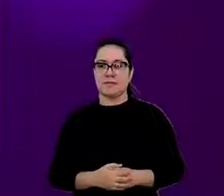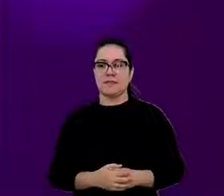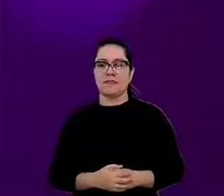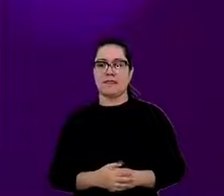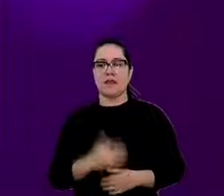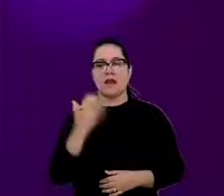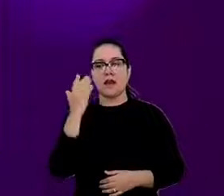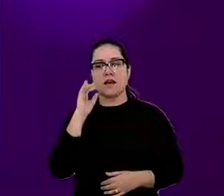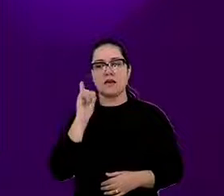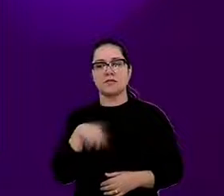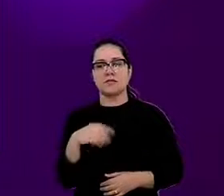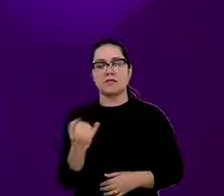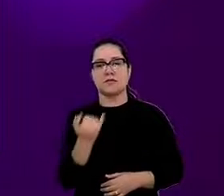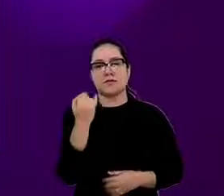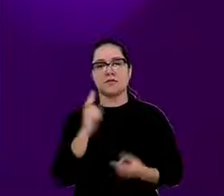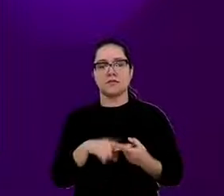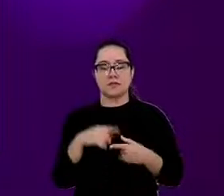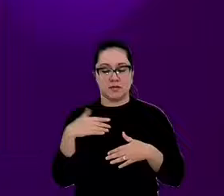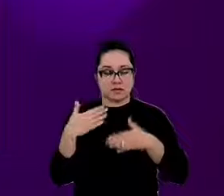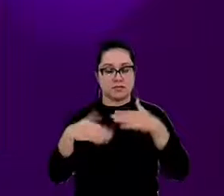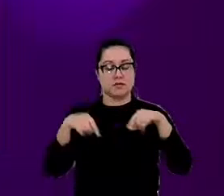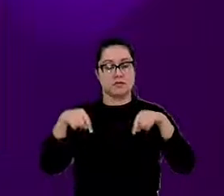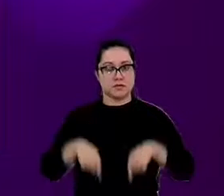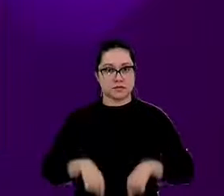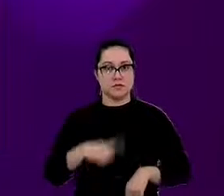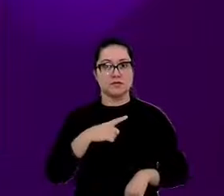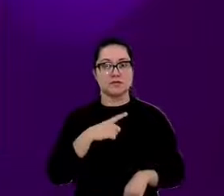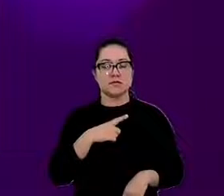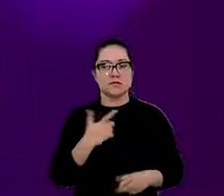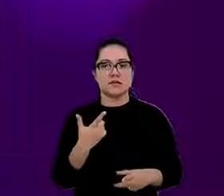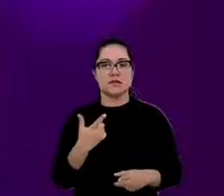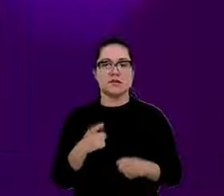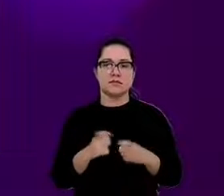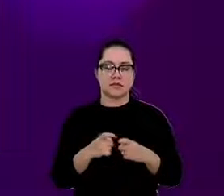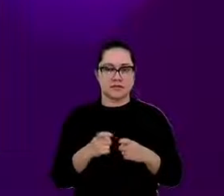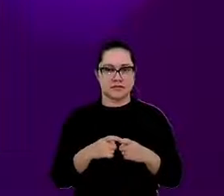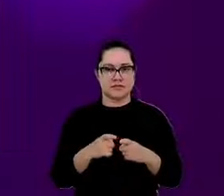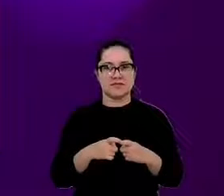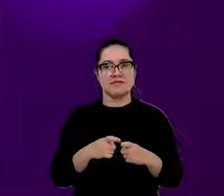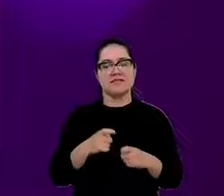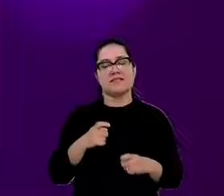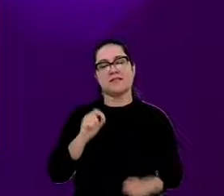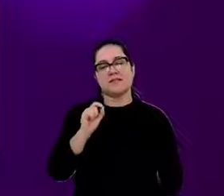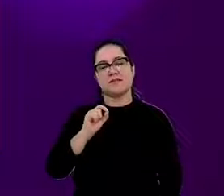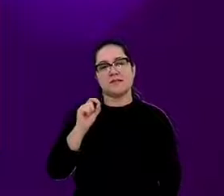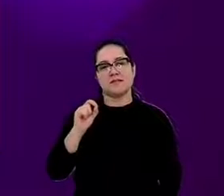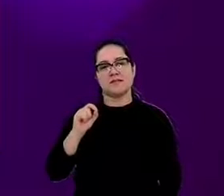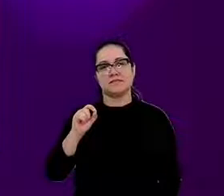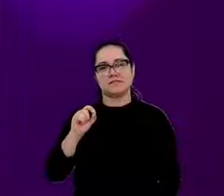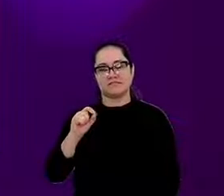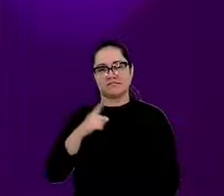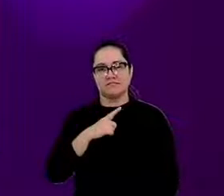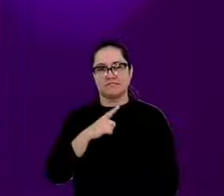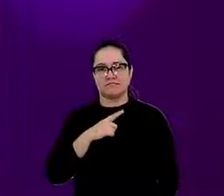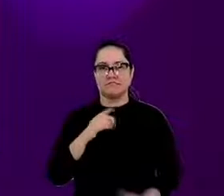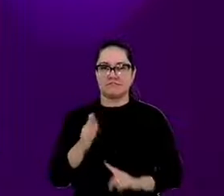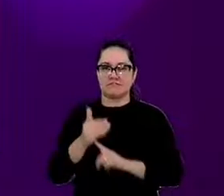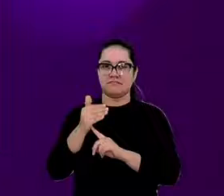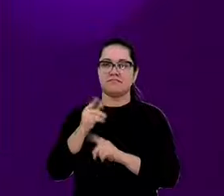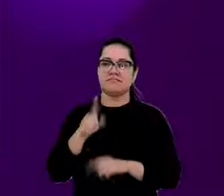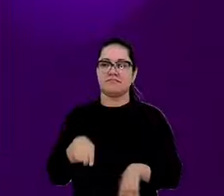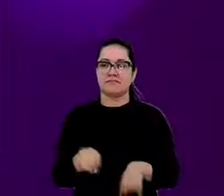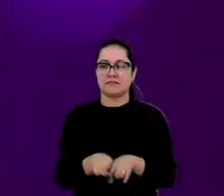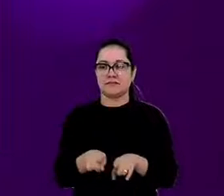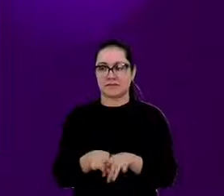que um ponto importante nessa evolução, né, nessa medicina high-tech, é também não esquecer da medicina high-touch, que é o que o Dr.